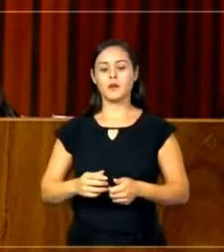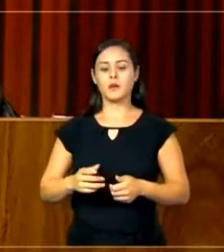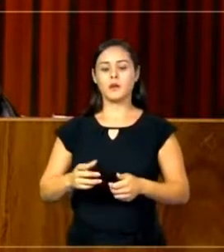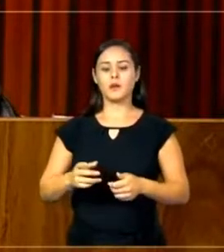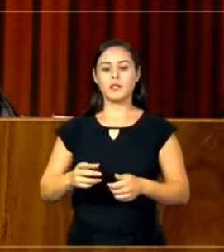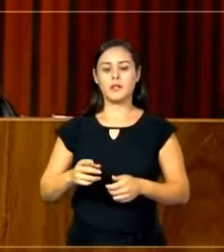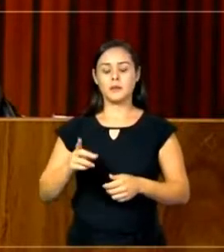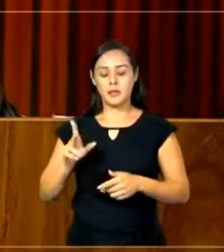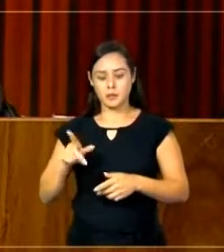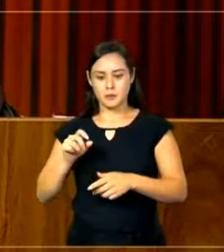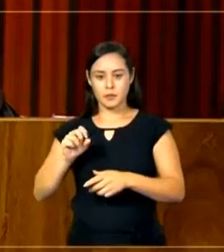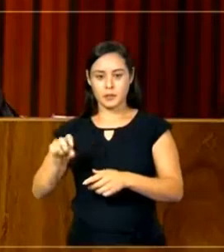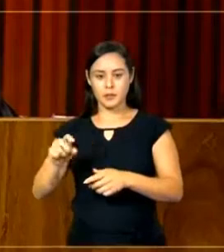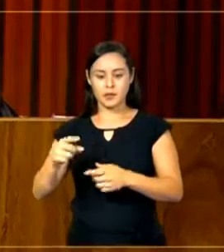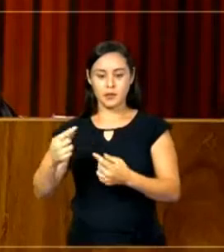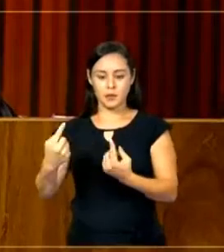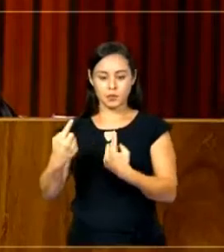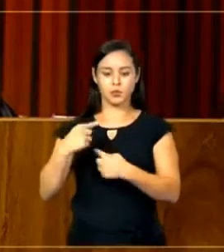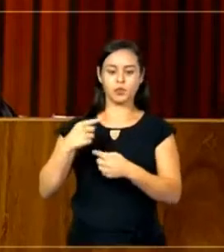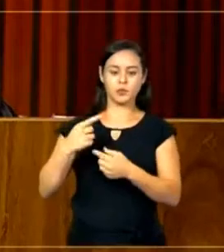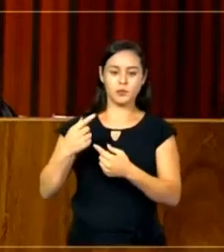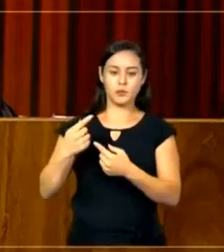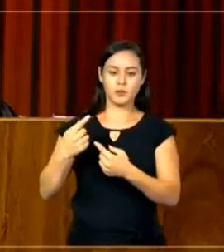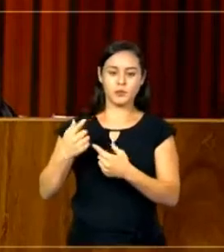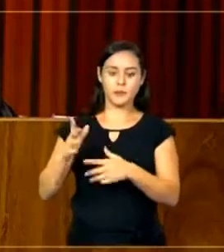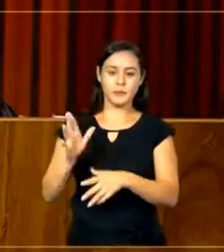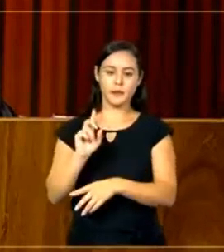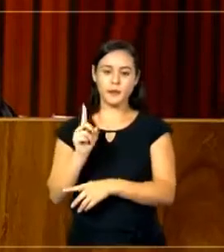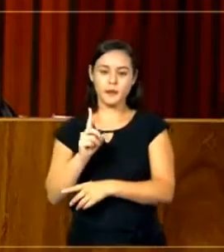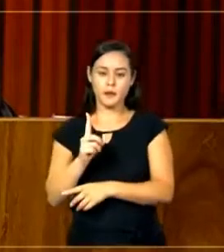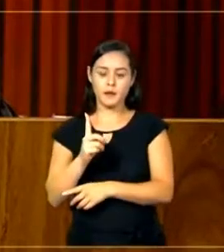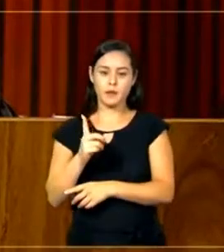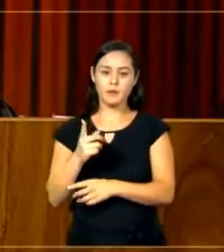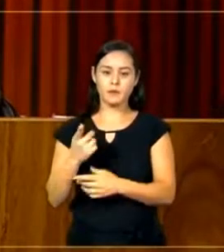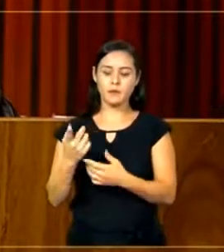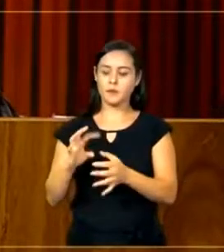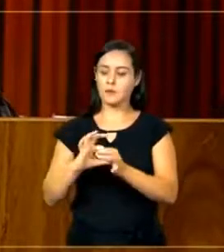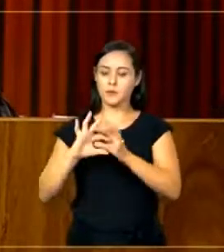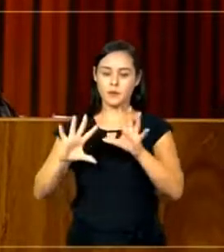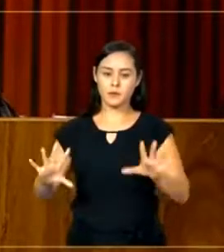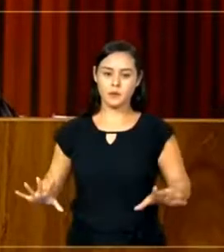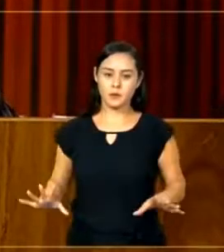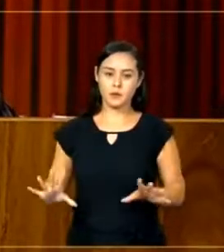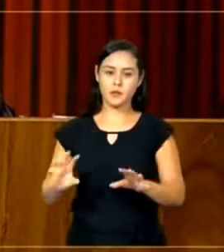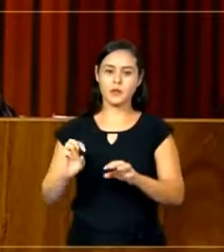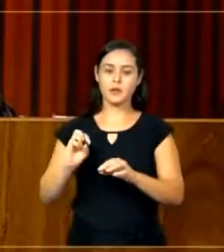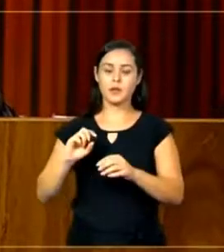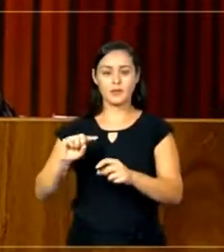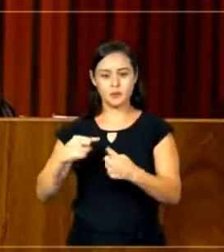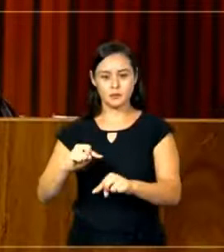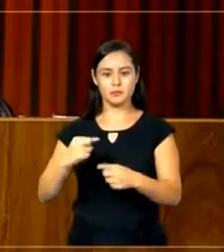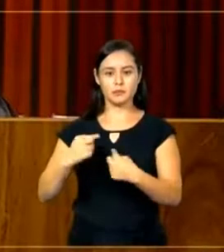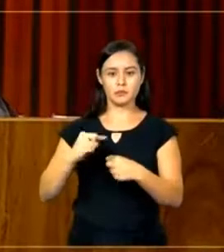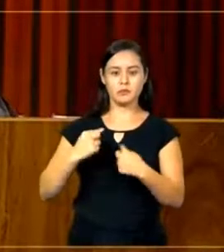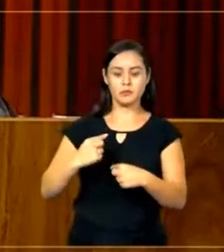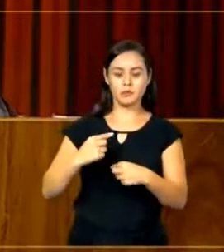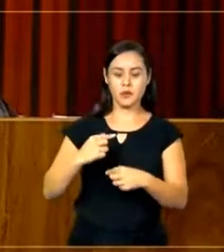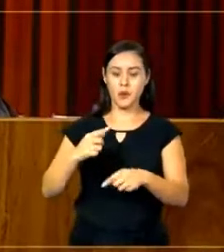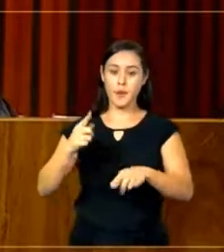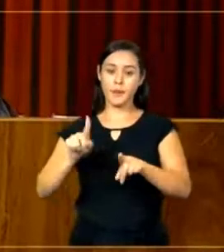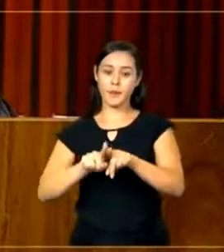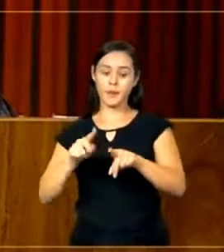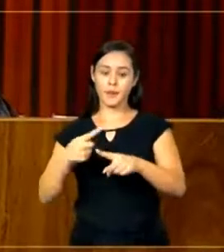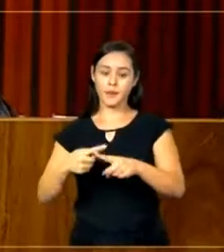agredida, não deve ceder a tentações transbordantes de suas funções reguladoras